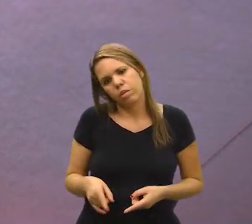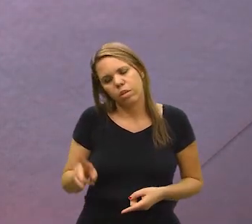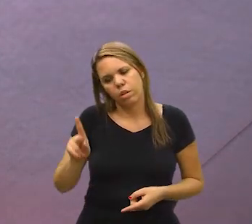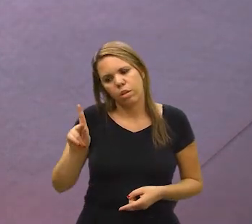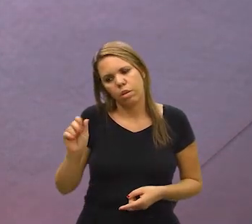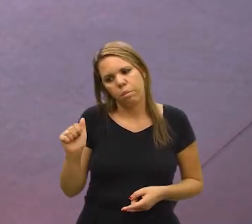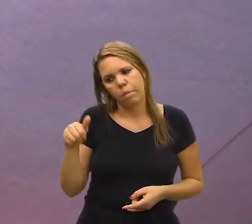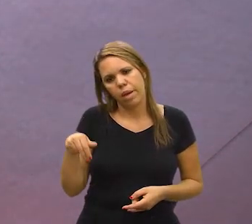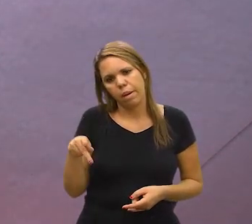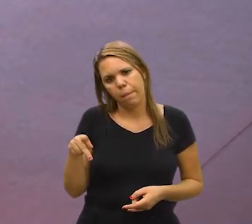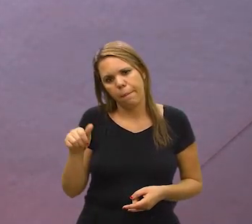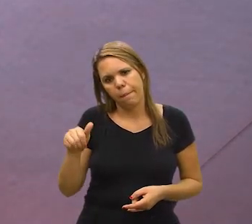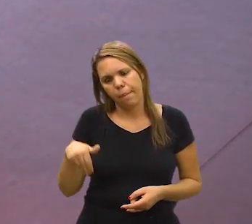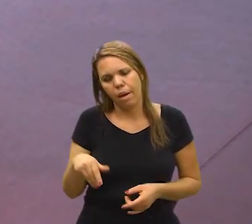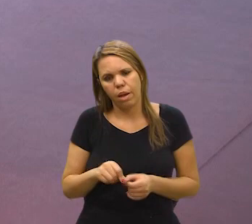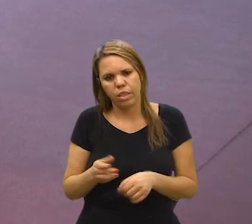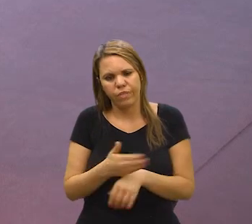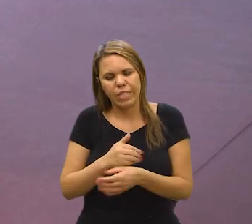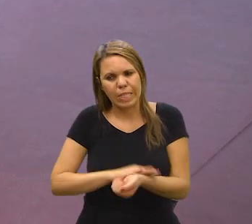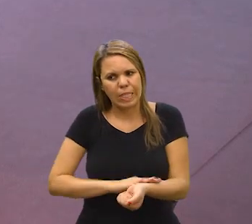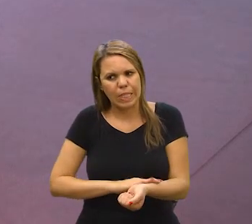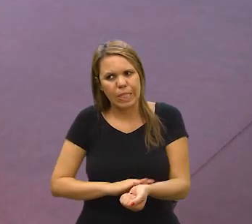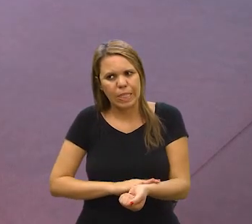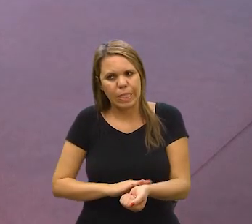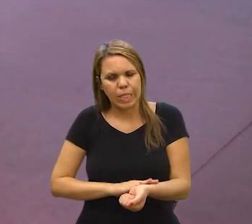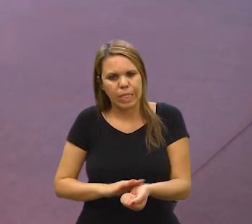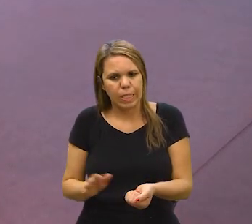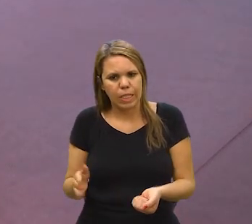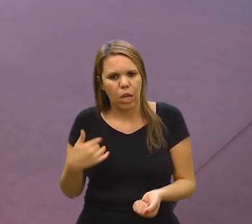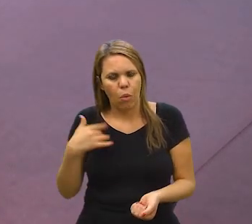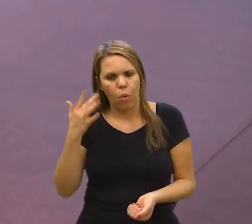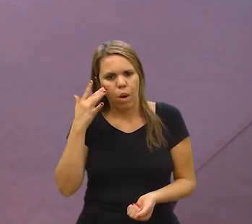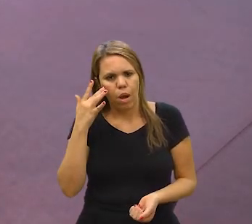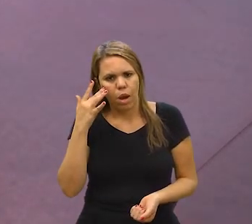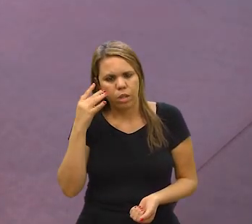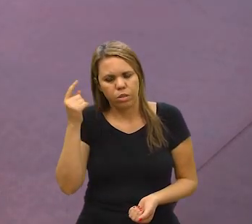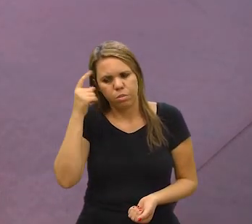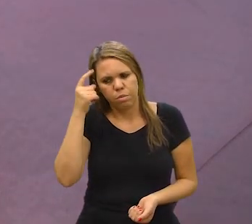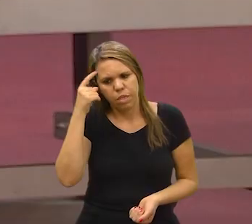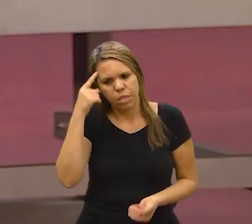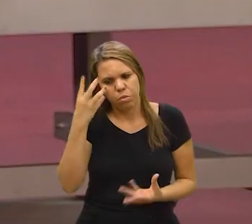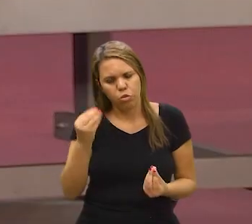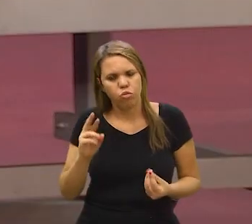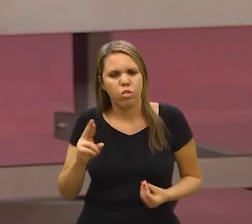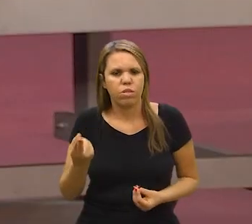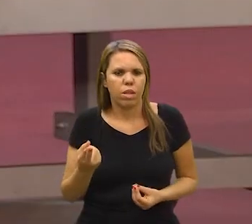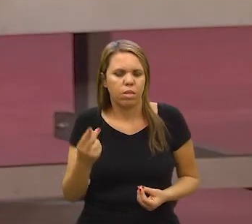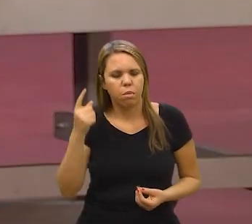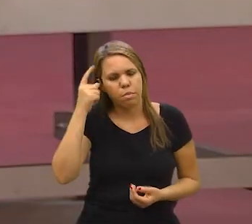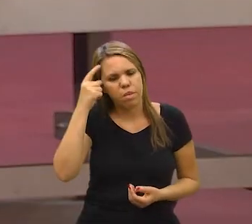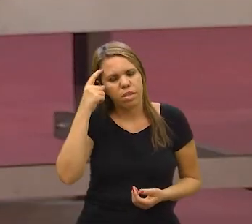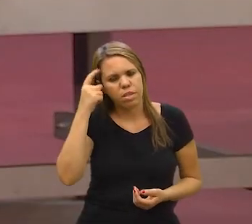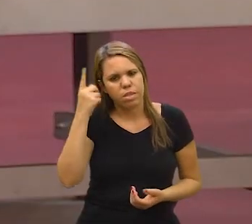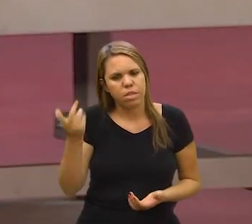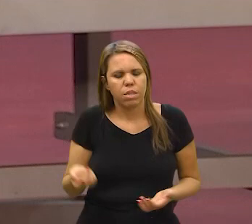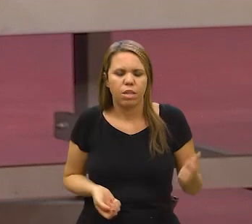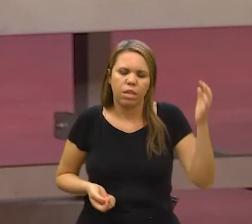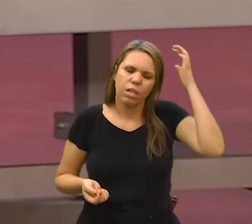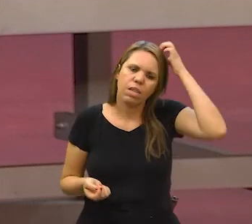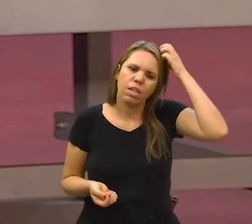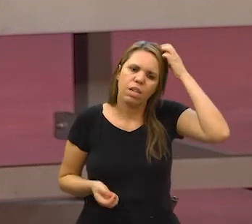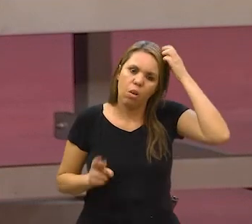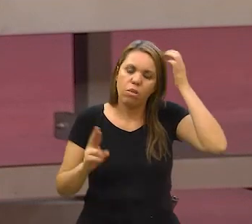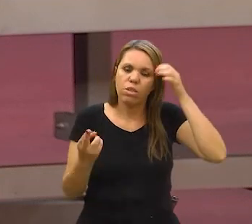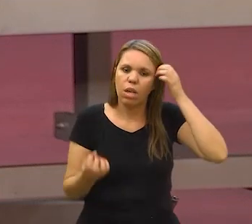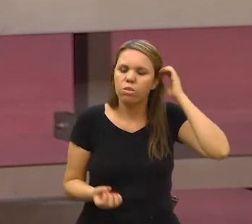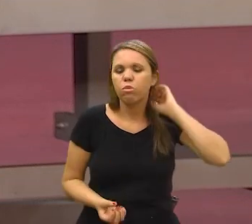Lima, eu estava muito nervoso antes de começar o Parapã de Lima e ele falou assim, eu acho que nós atletas a gente pensa muito no resultado, a gente tem que pensar na performance.